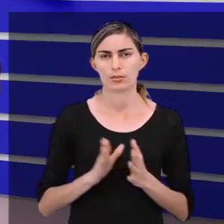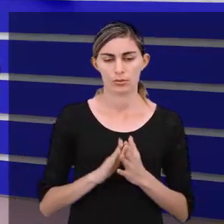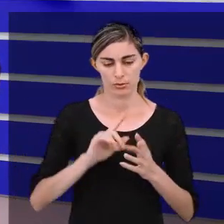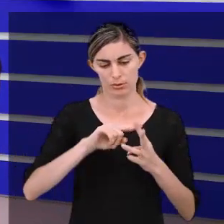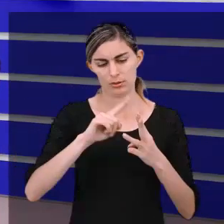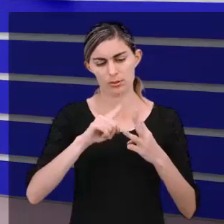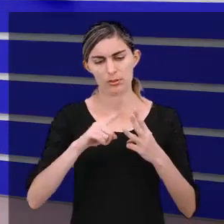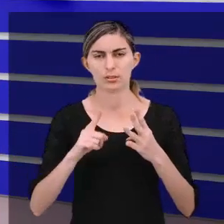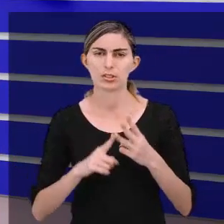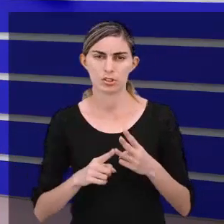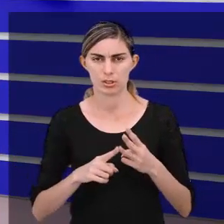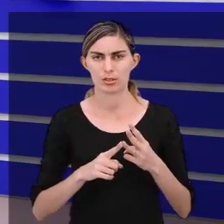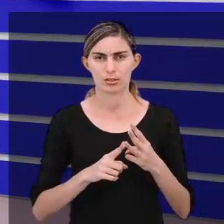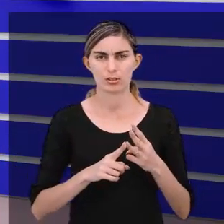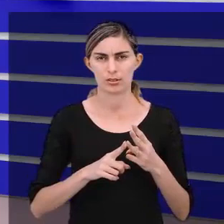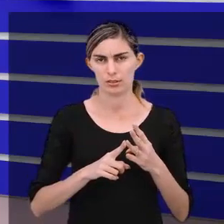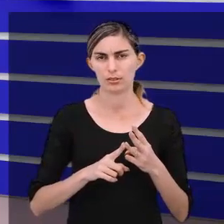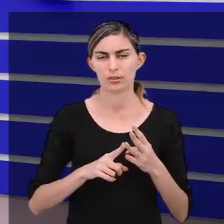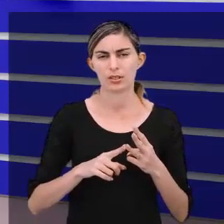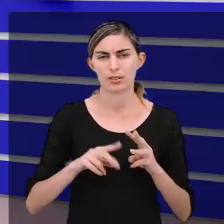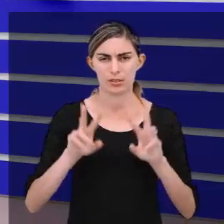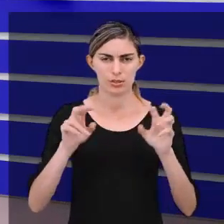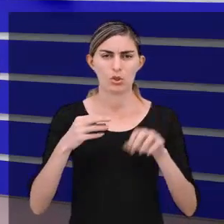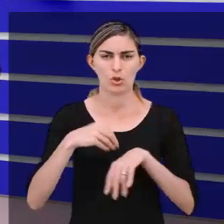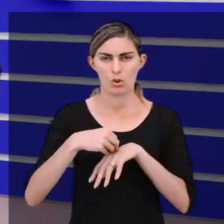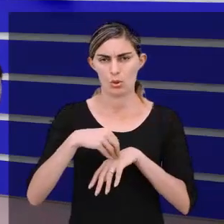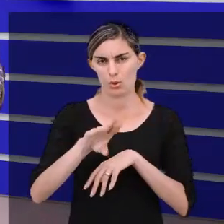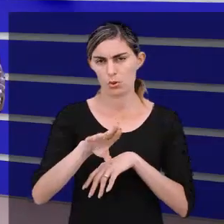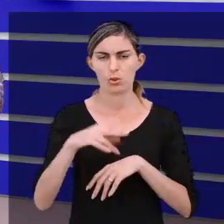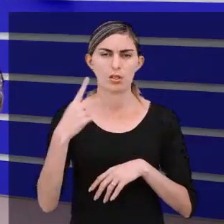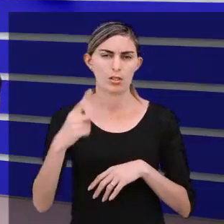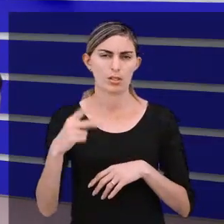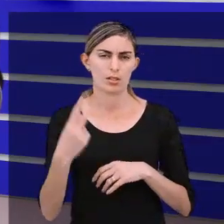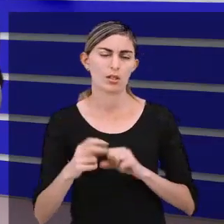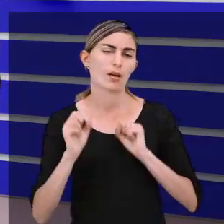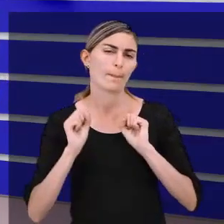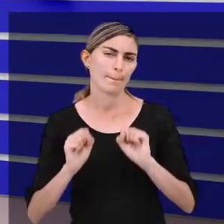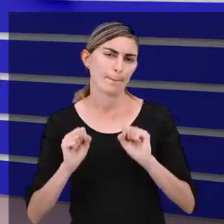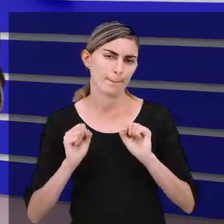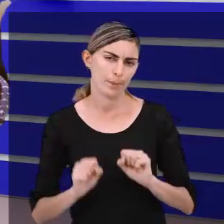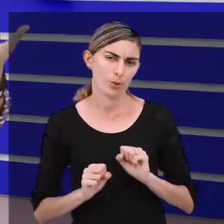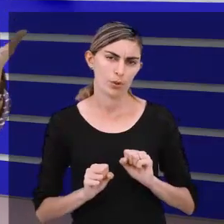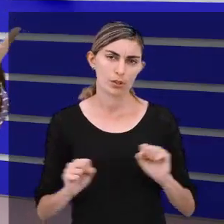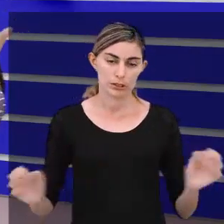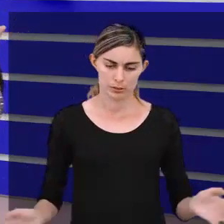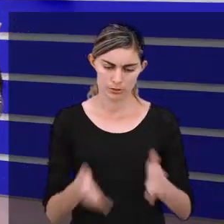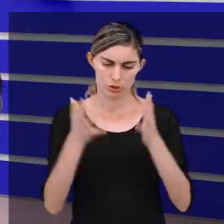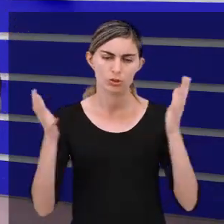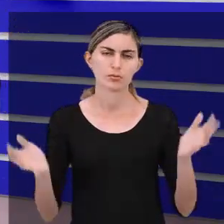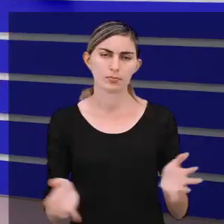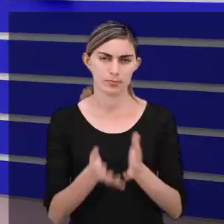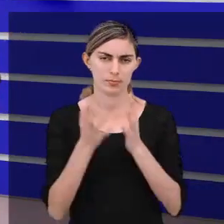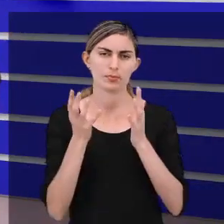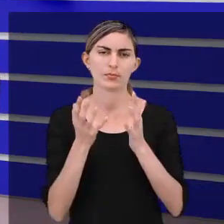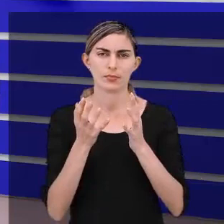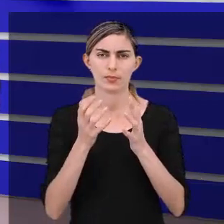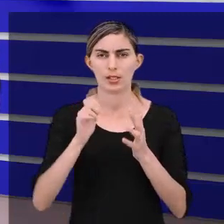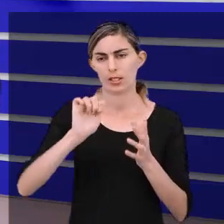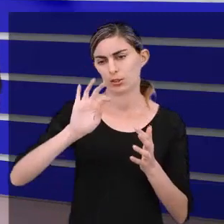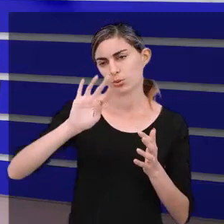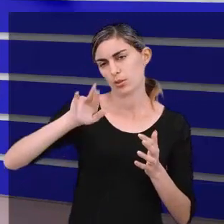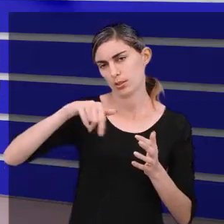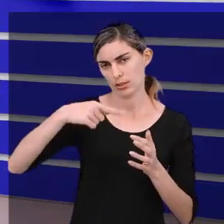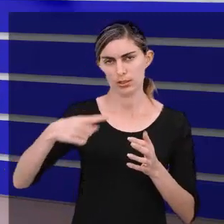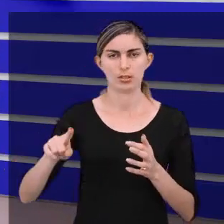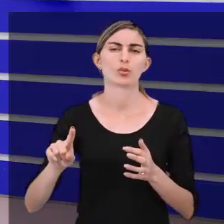esses 3 estilos que a Venato, inclusive, coloca para a gente como aqueles que podem inspirar a